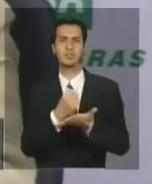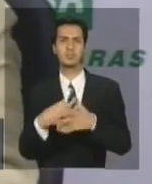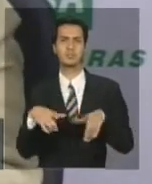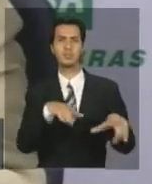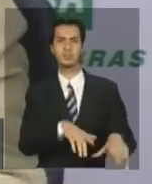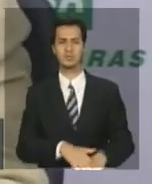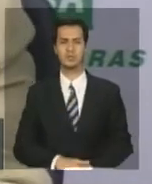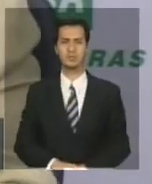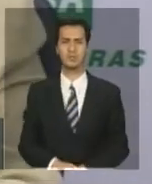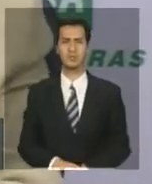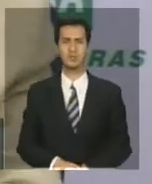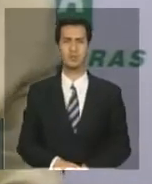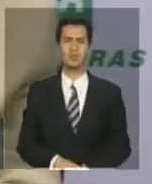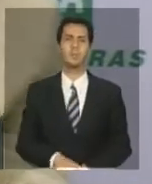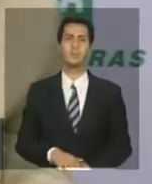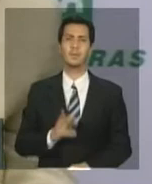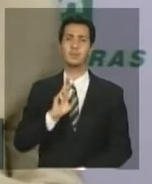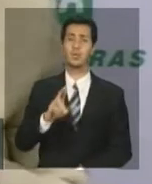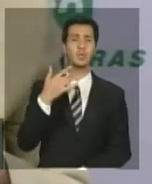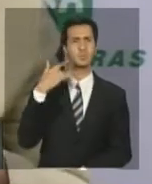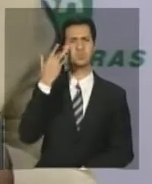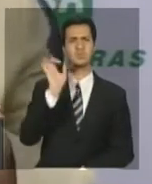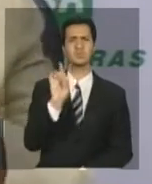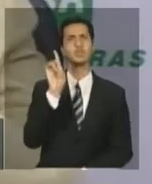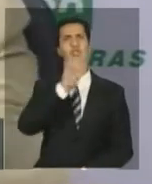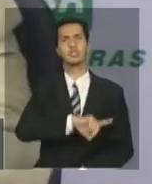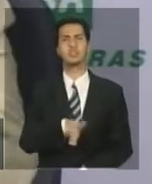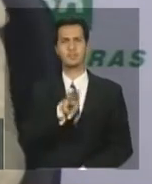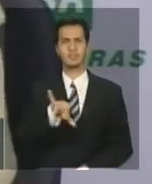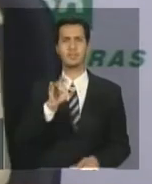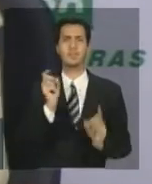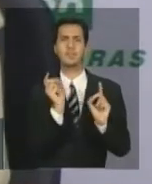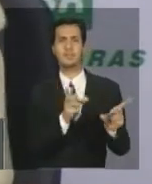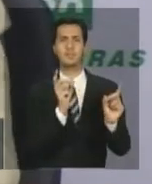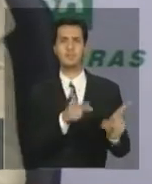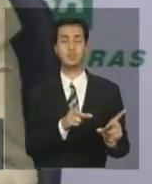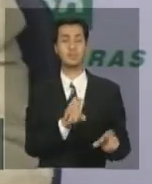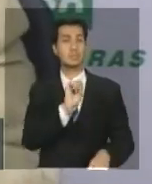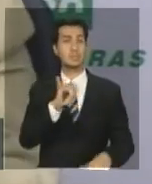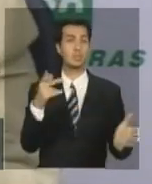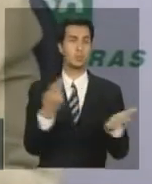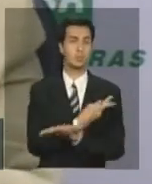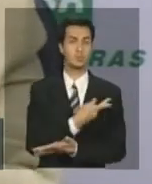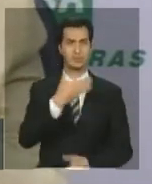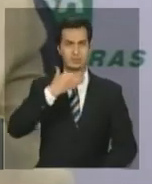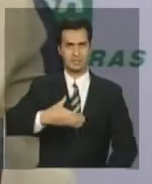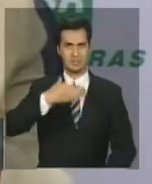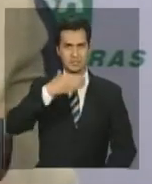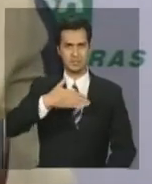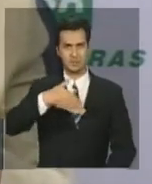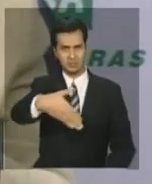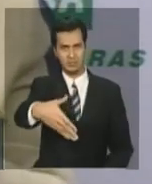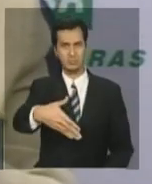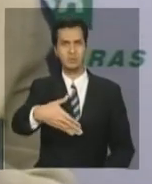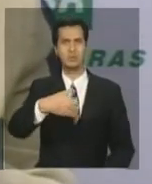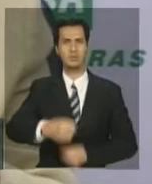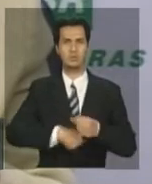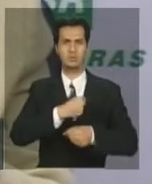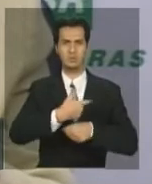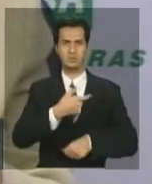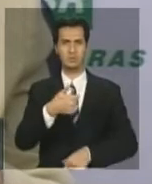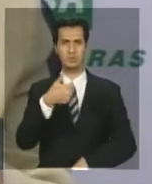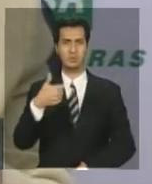do leilão, dos leilões desse ano, mas se acontecer em dezembro deste ano, muito provavelmente